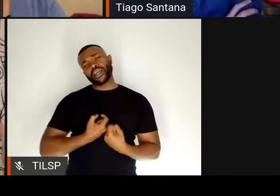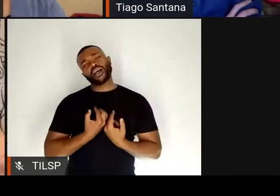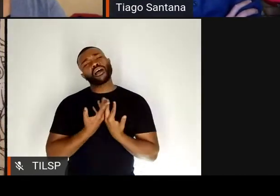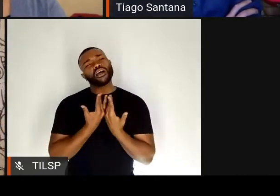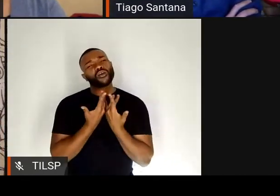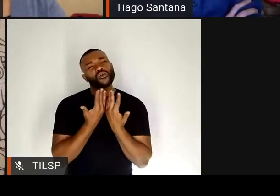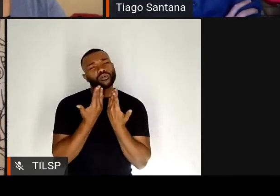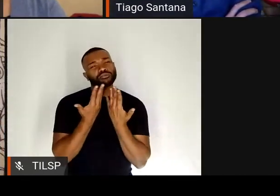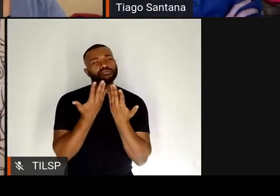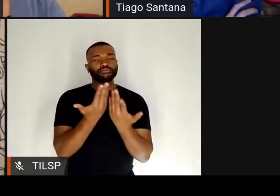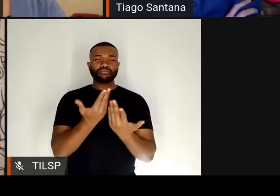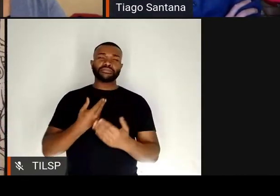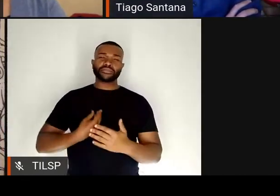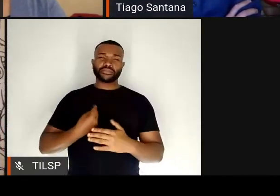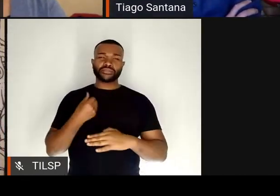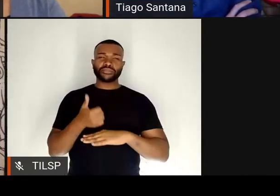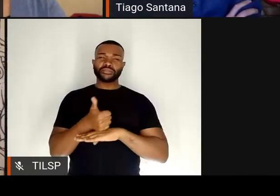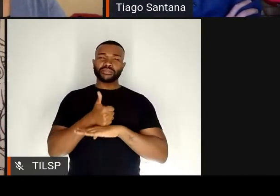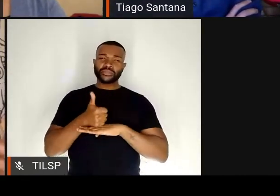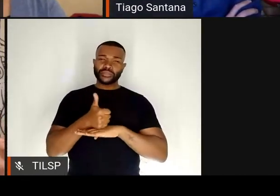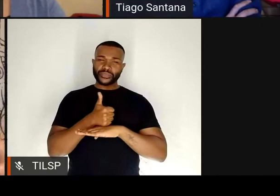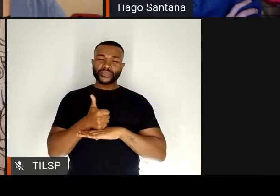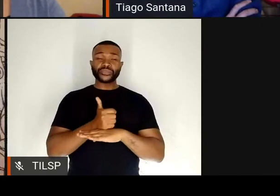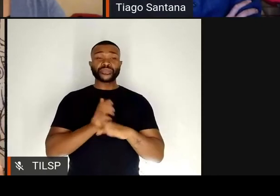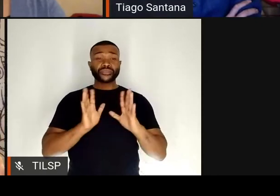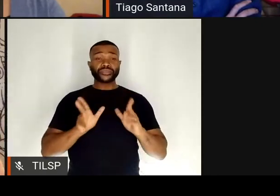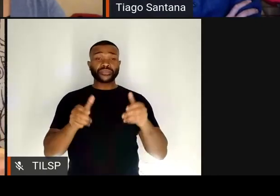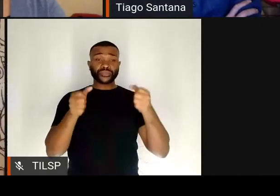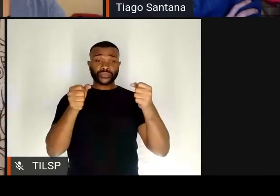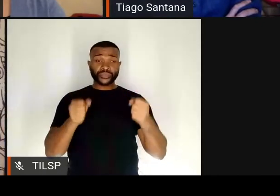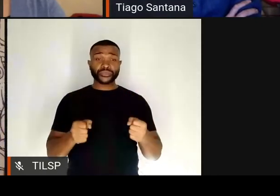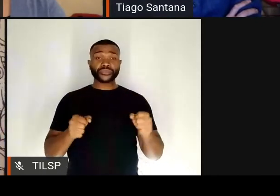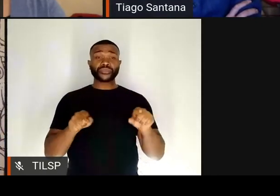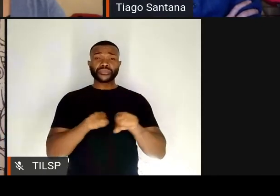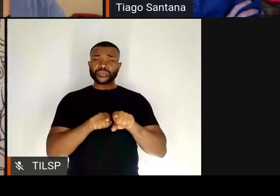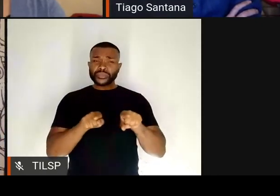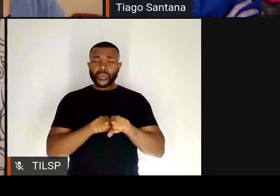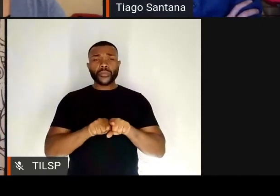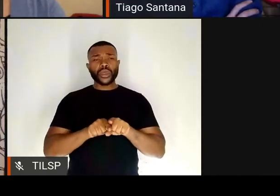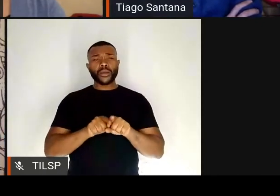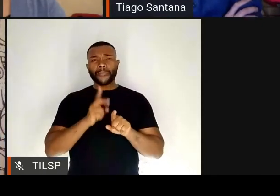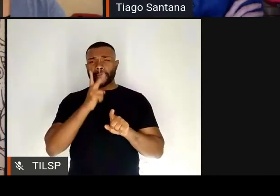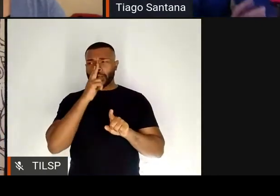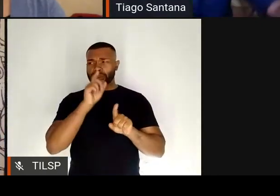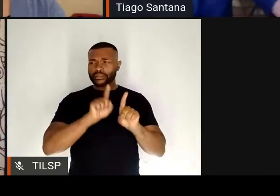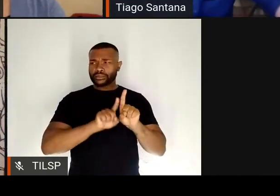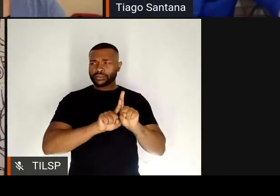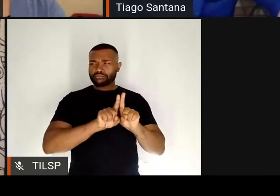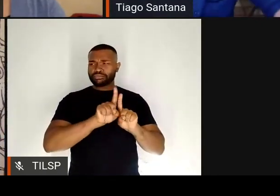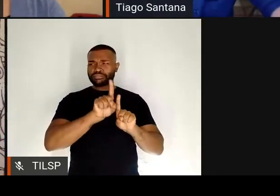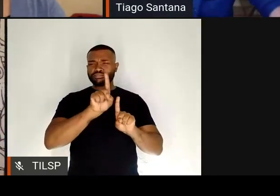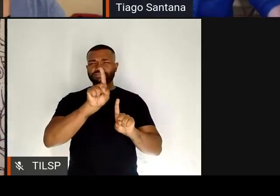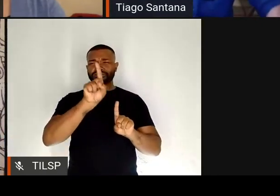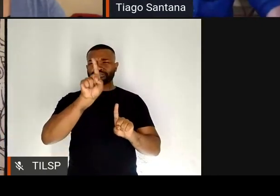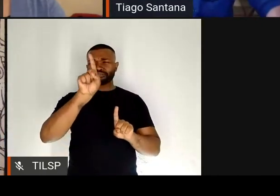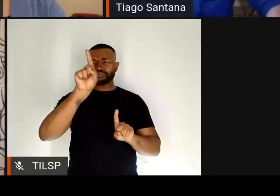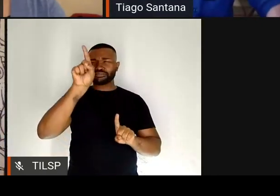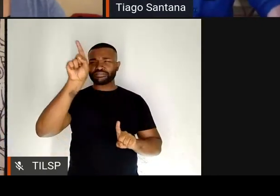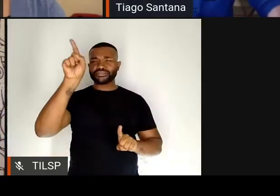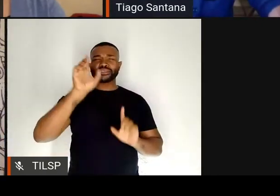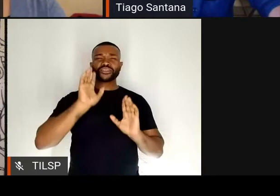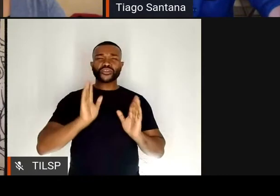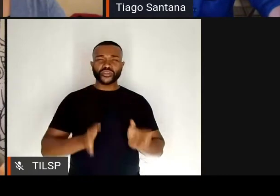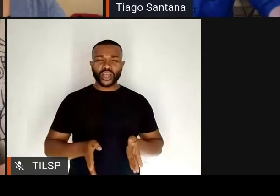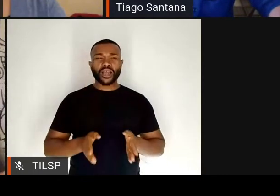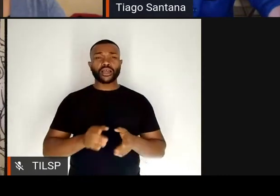uma carreira tão curta e tão poderosa, assim, né, um foguete indo para a Lua na